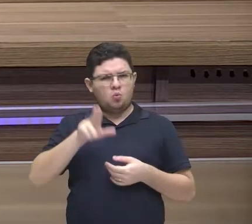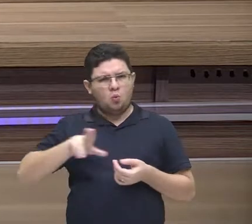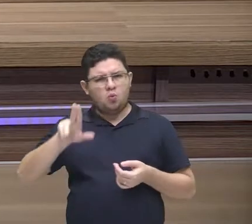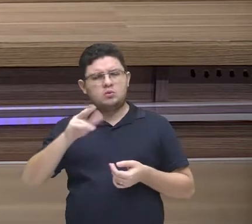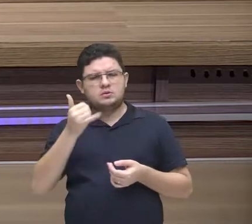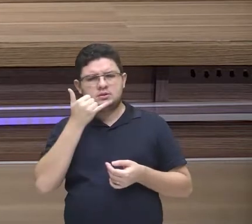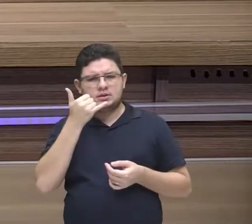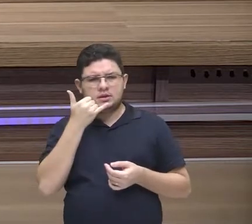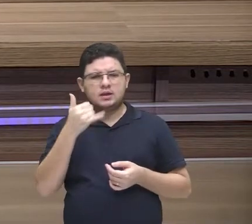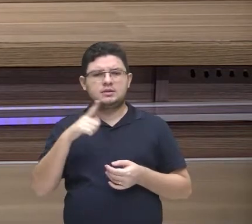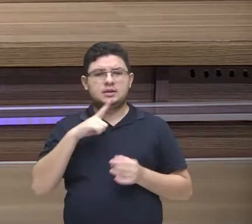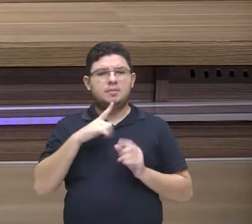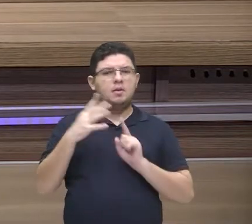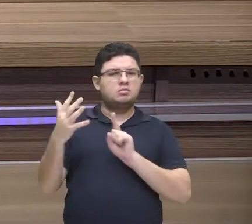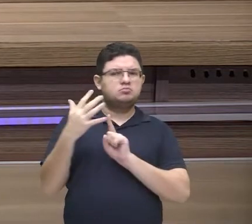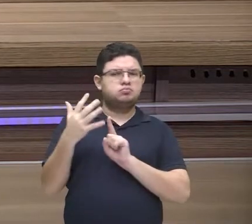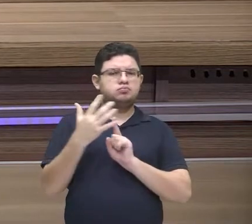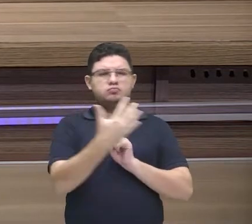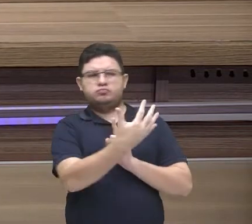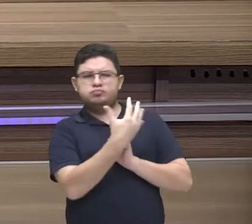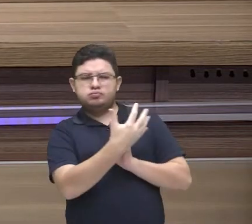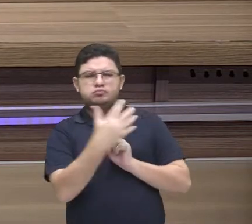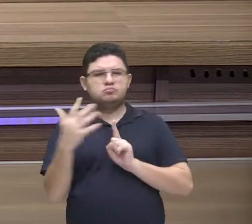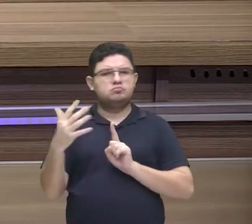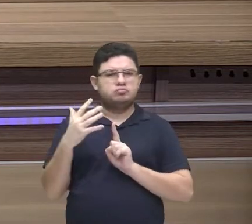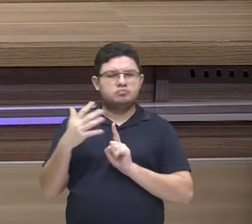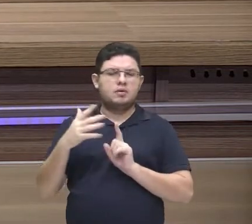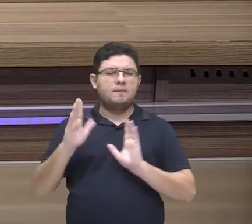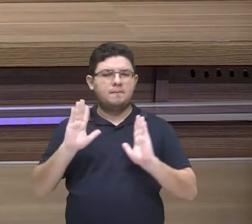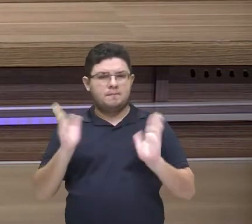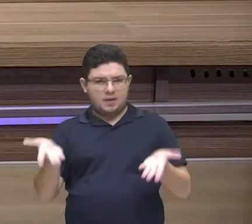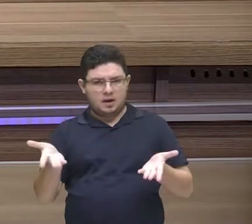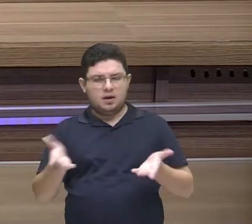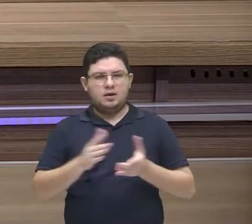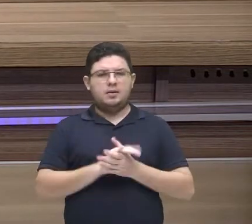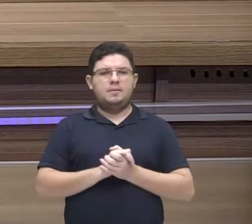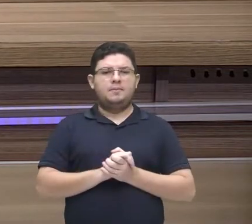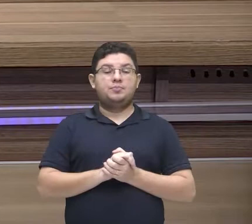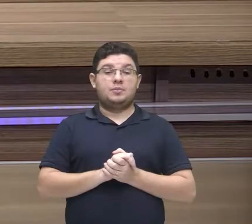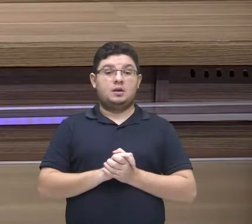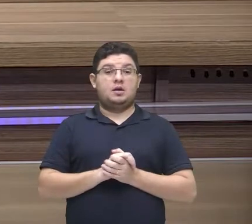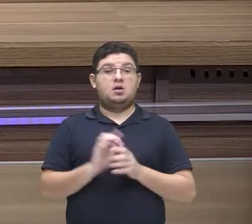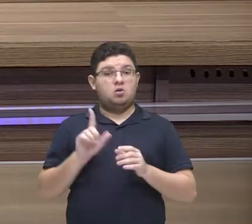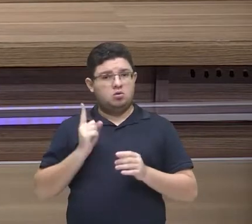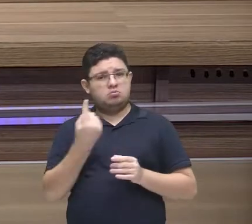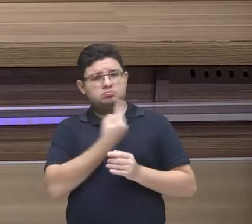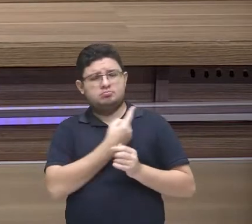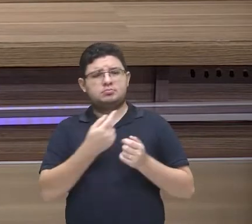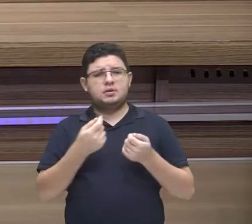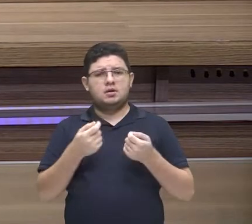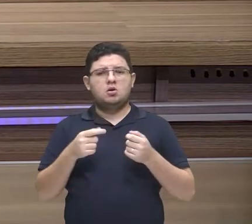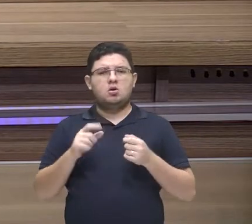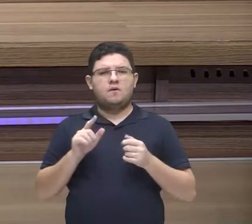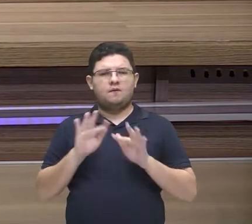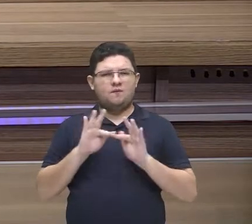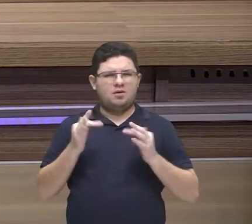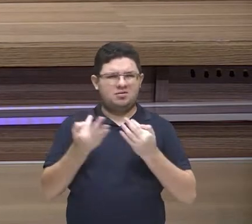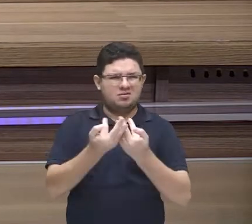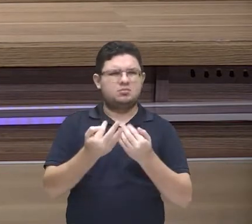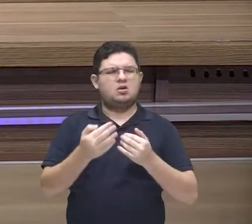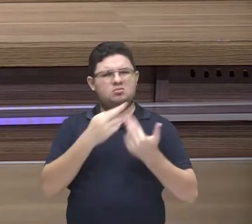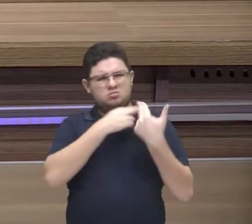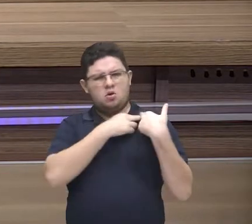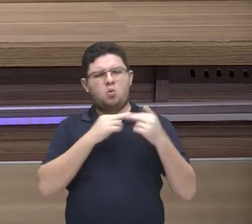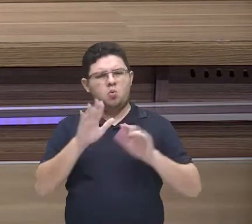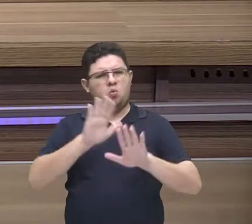né? Então, é necessário que a gente tenha um cuidado como família, né? Mas não é só a família. Quando ela vai para a escola, ela